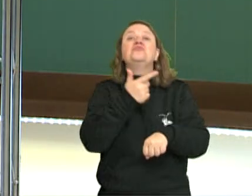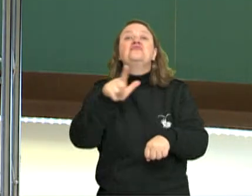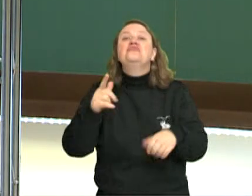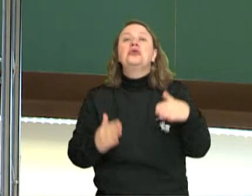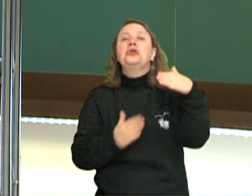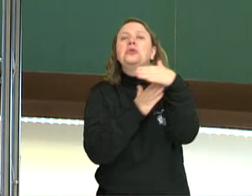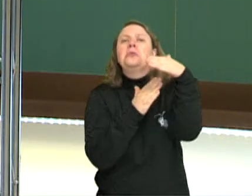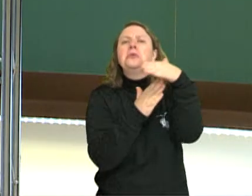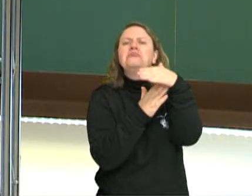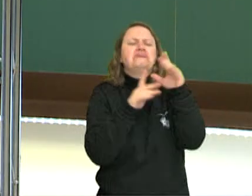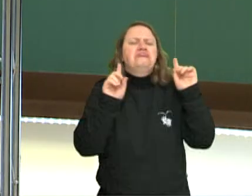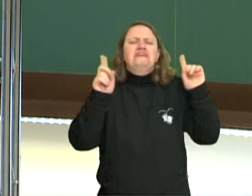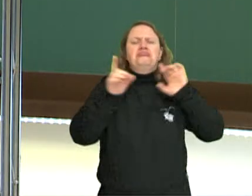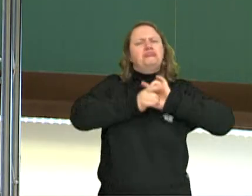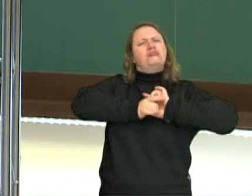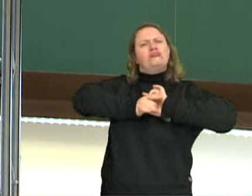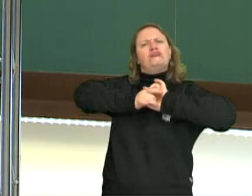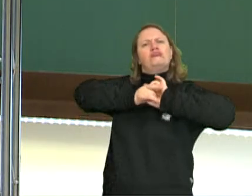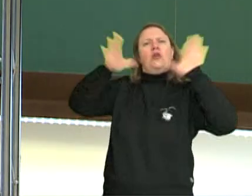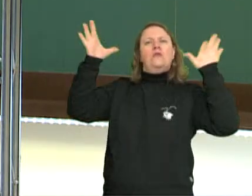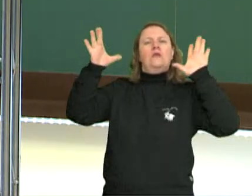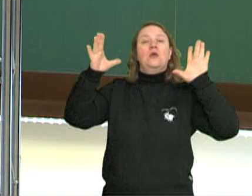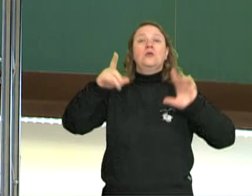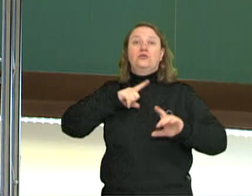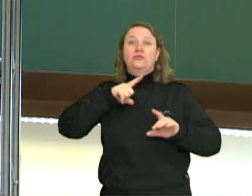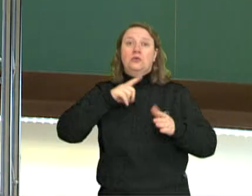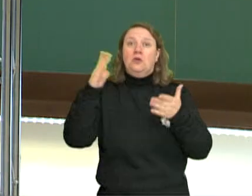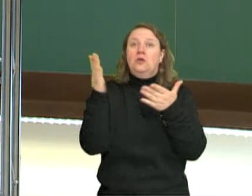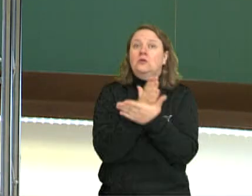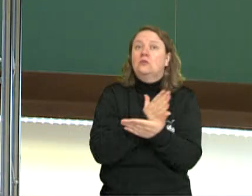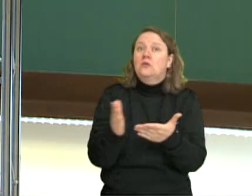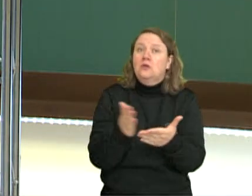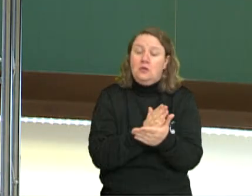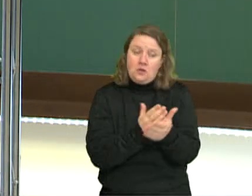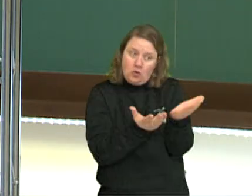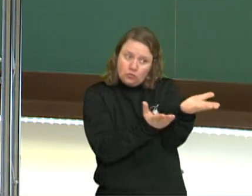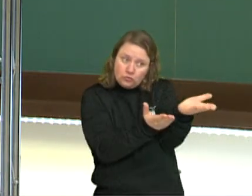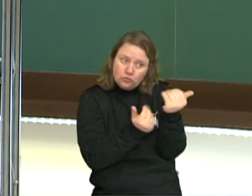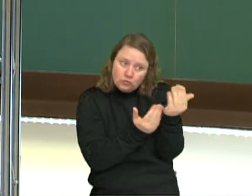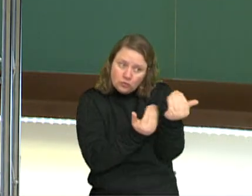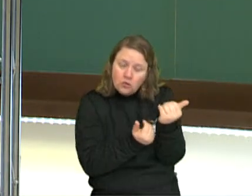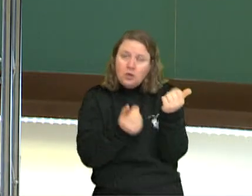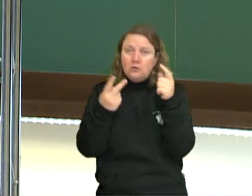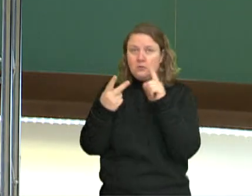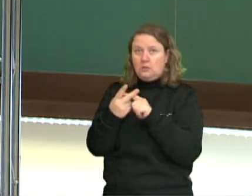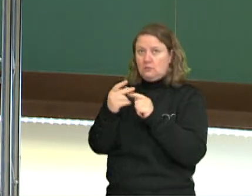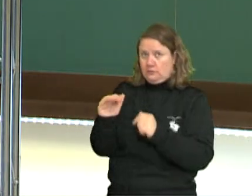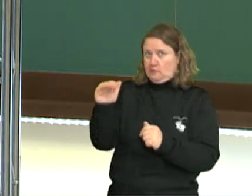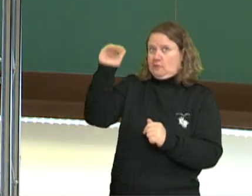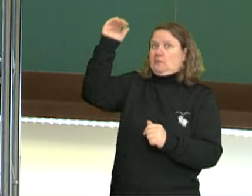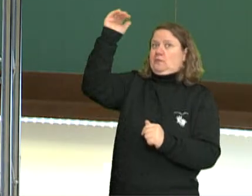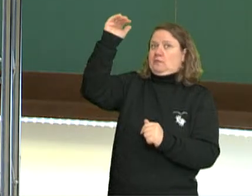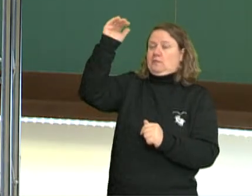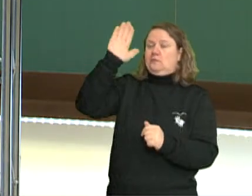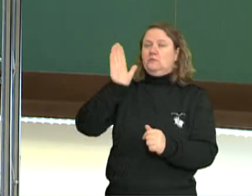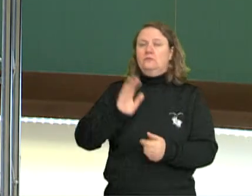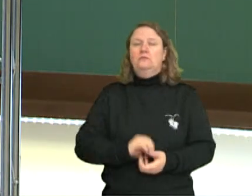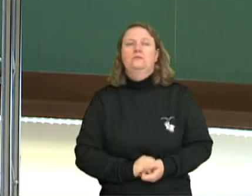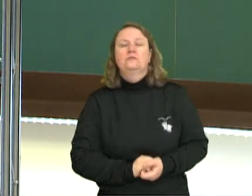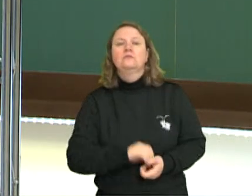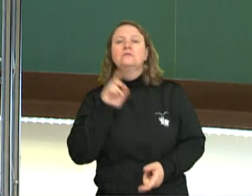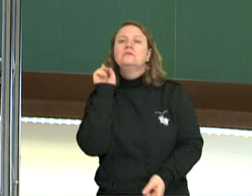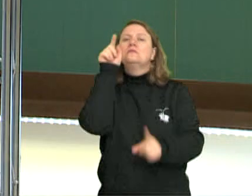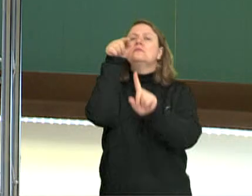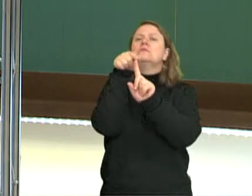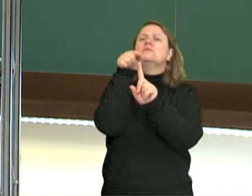eram feitas uma divisão de faixa etária entre rapazes e adultos. O objetivo